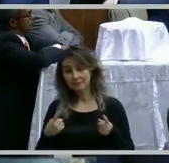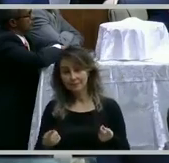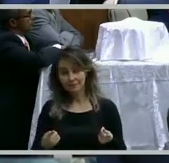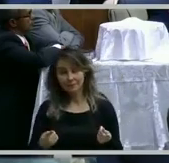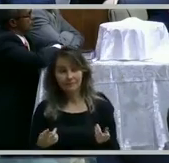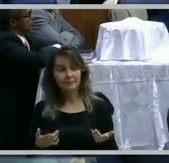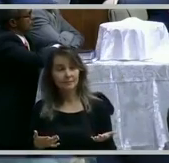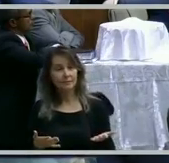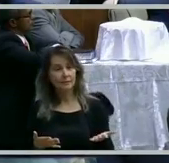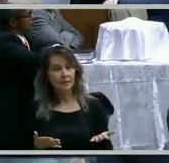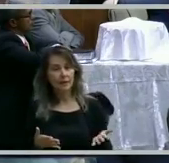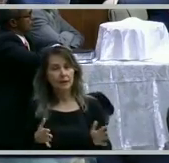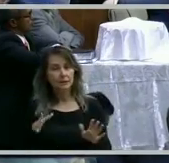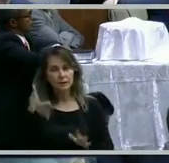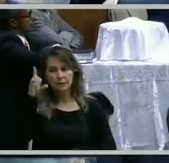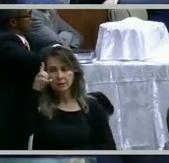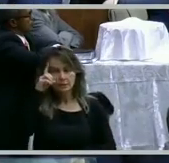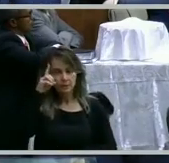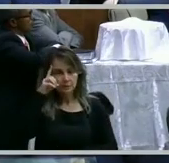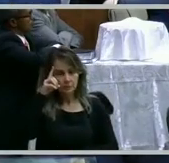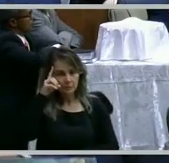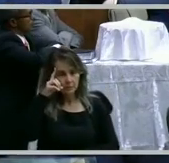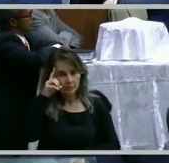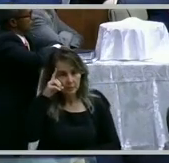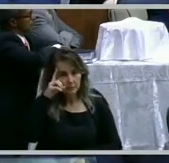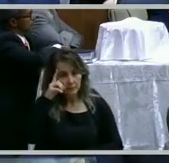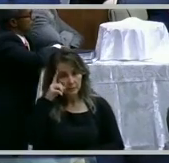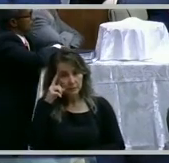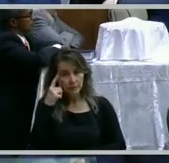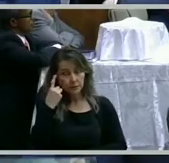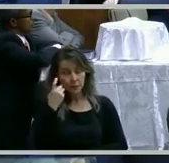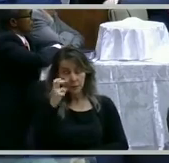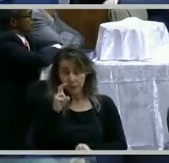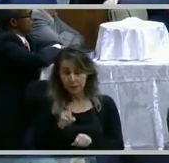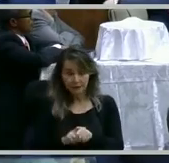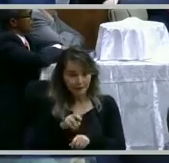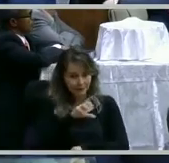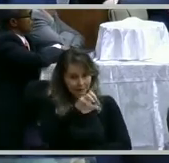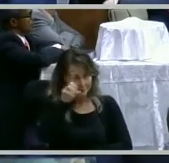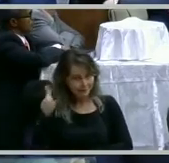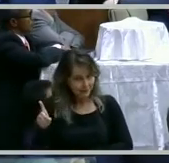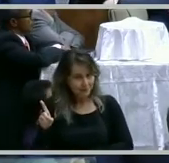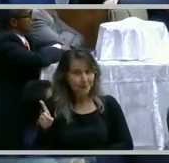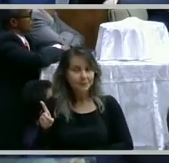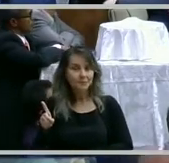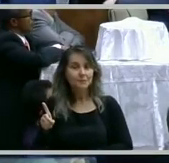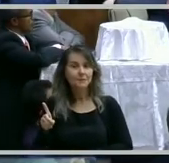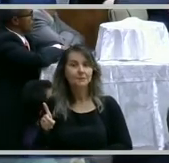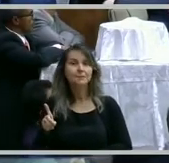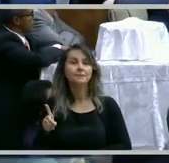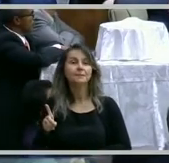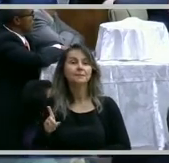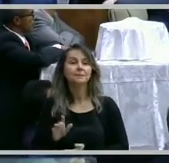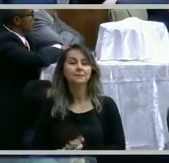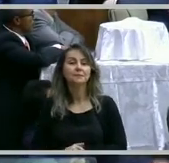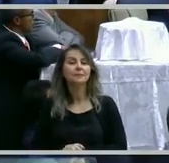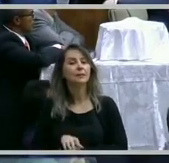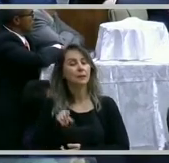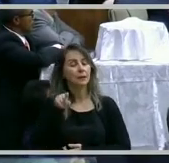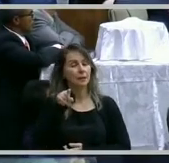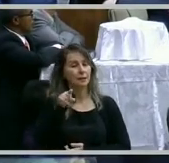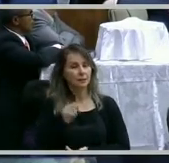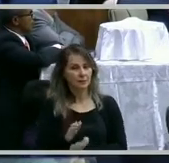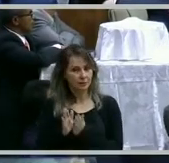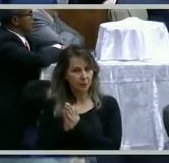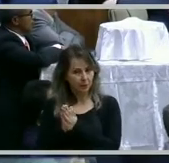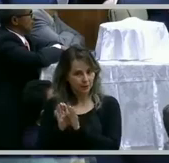não dizer todos os dias? Pelo menos uma vez por dia. Não diga que é diferente. Pelo menos uma vez por dia você faz essa